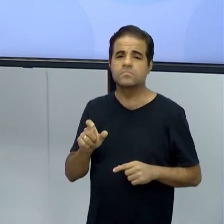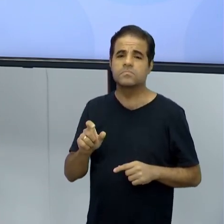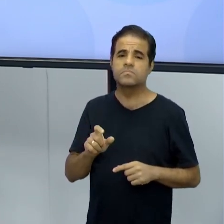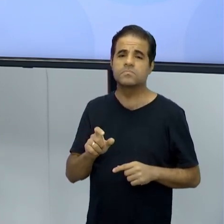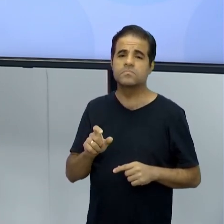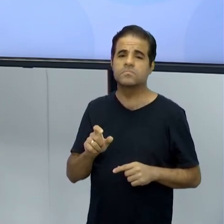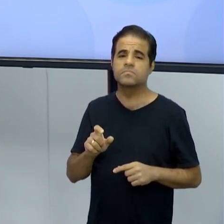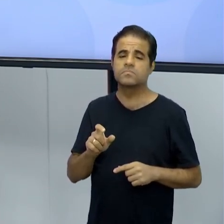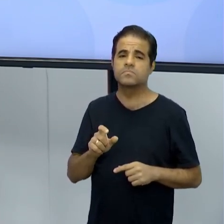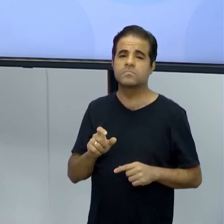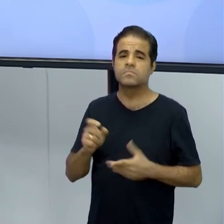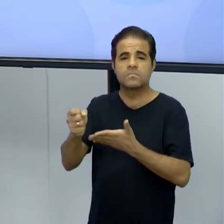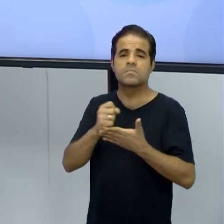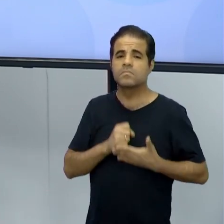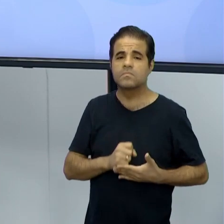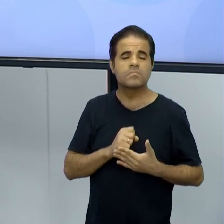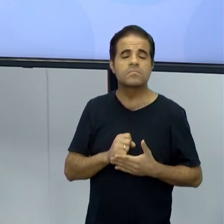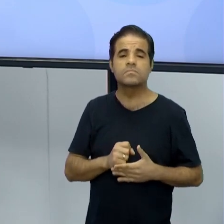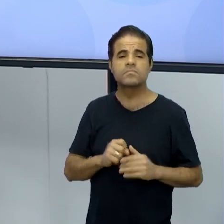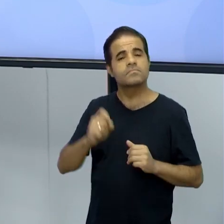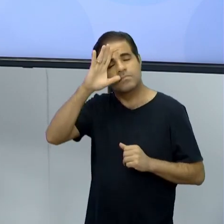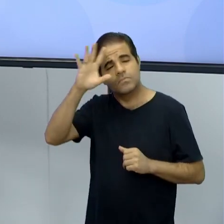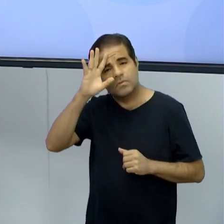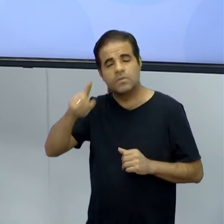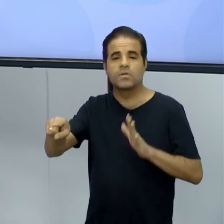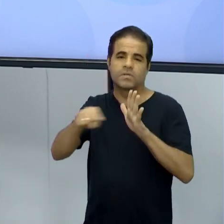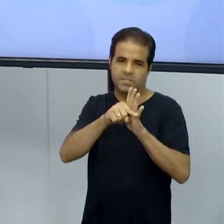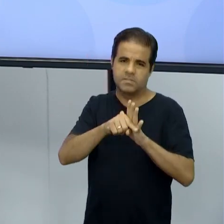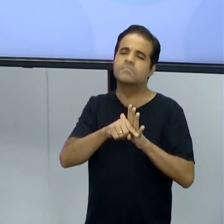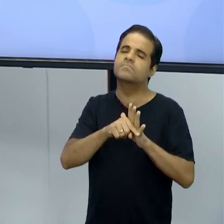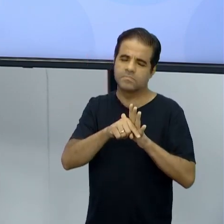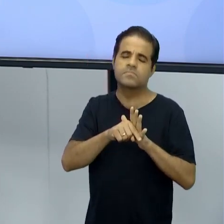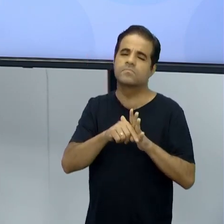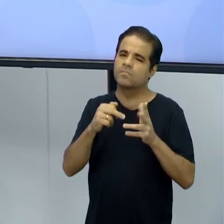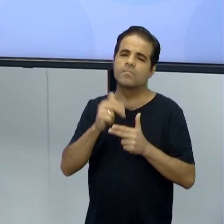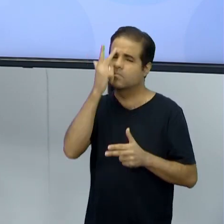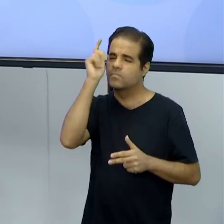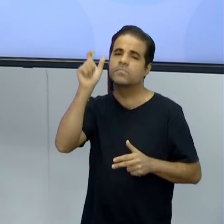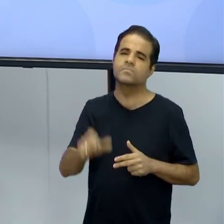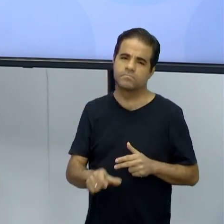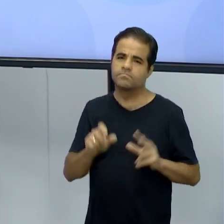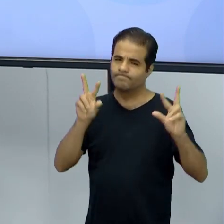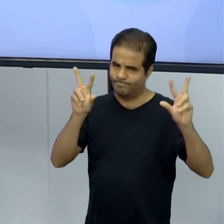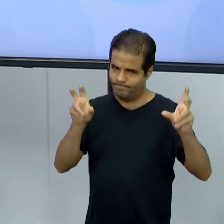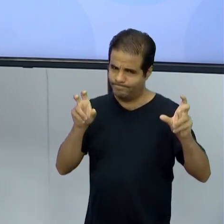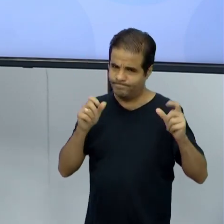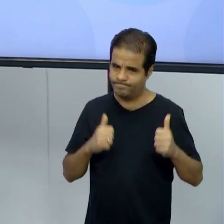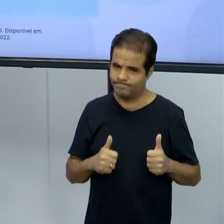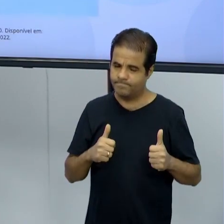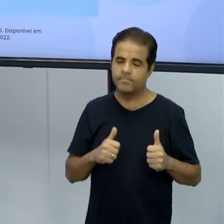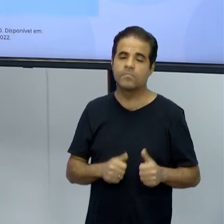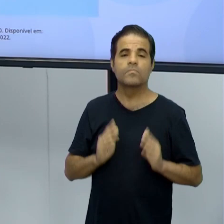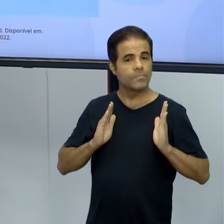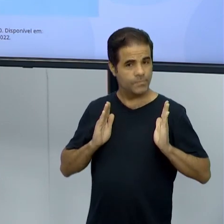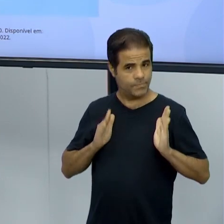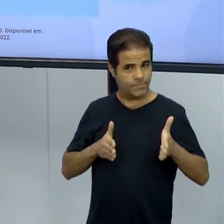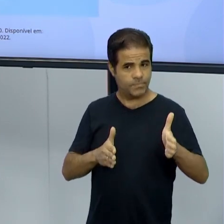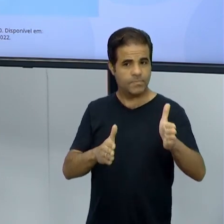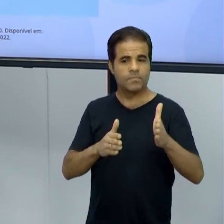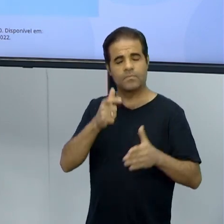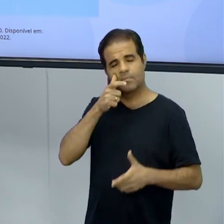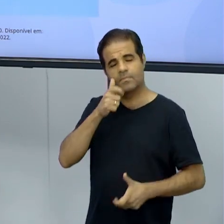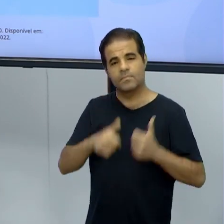você trazer um pensamento negativo em relação a alguma pessoa, alguma situação. Certo? Vamos lá então, um